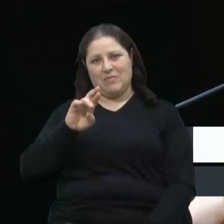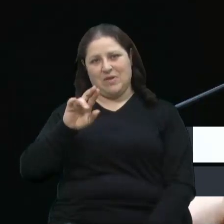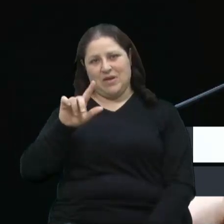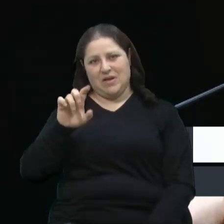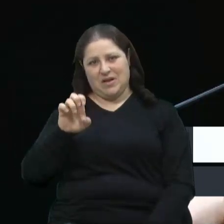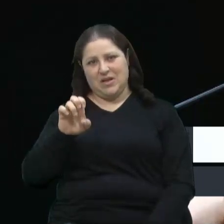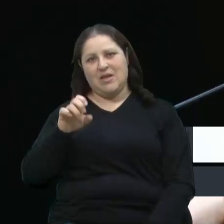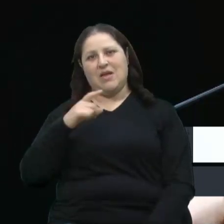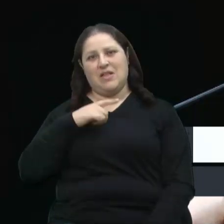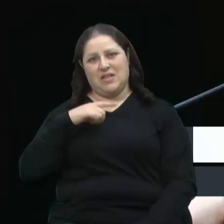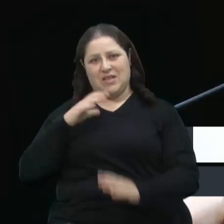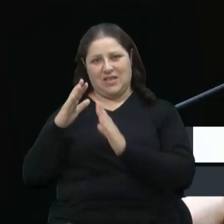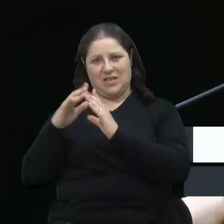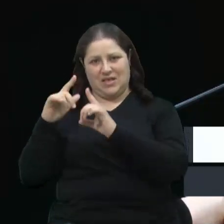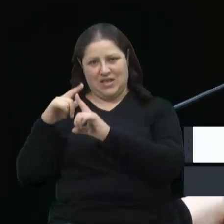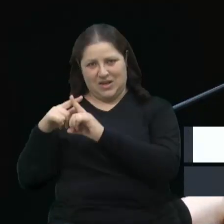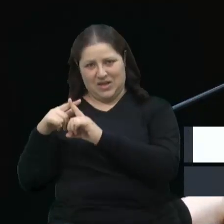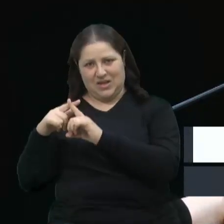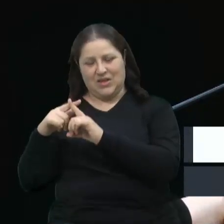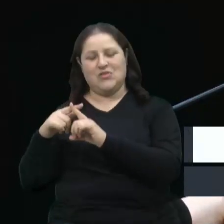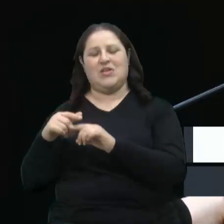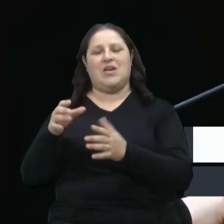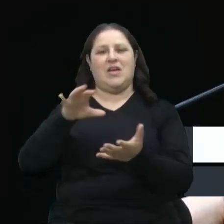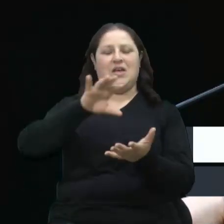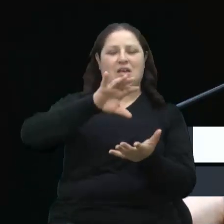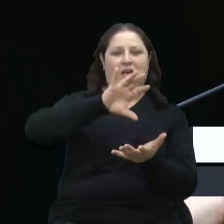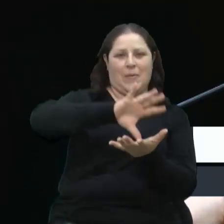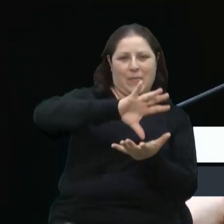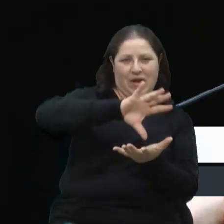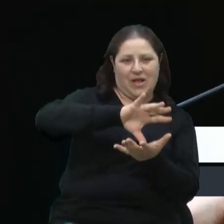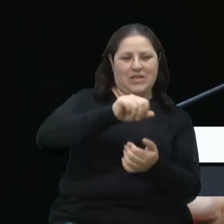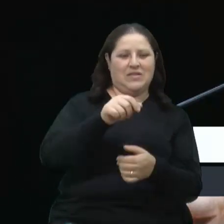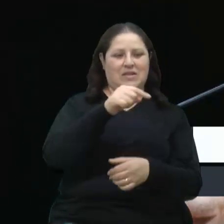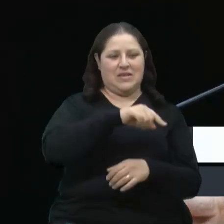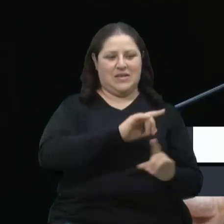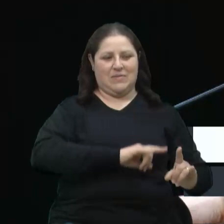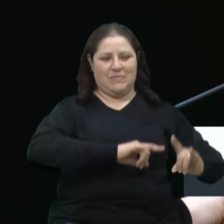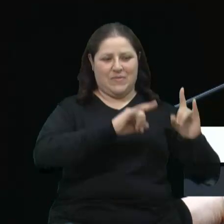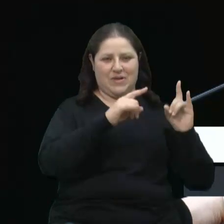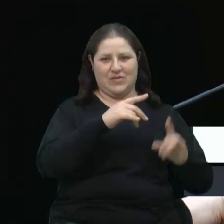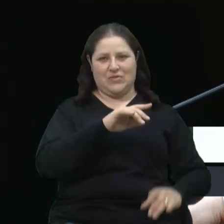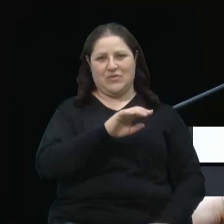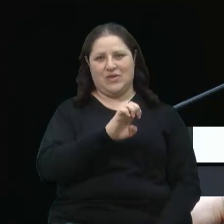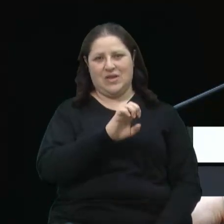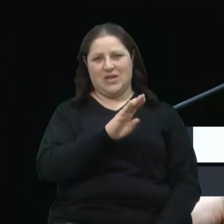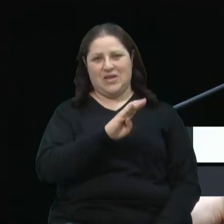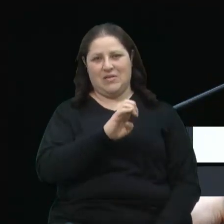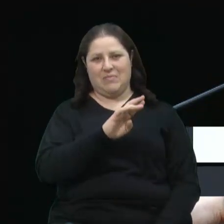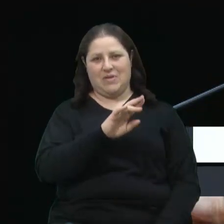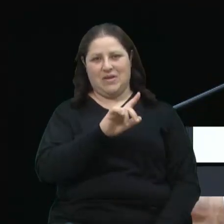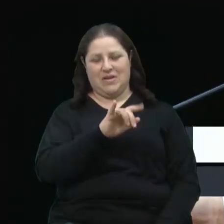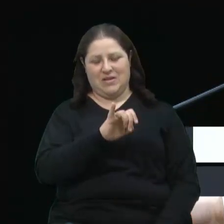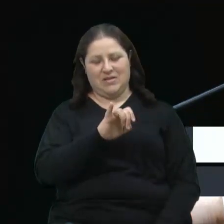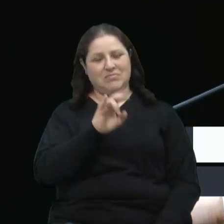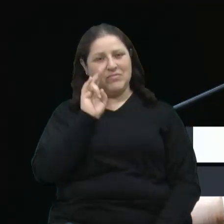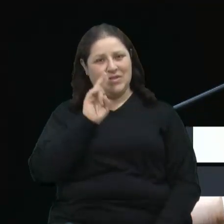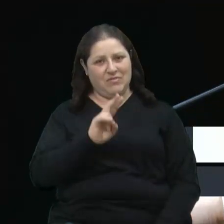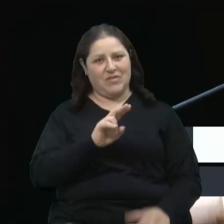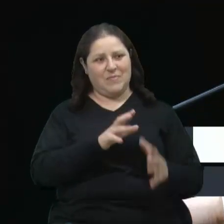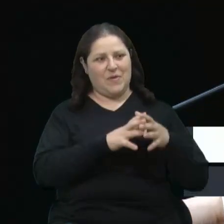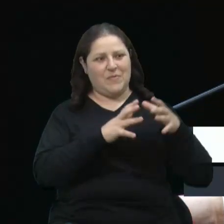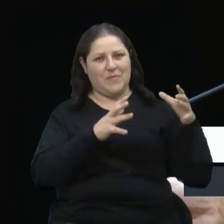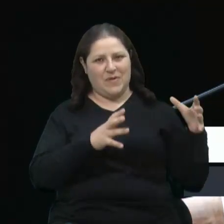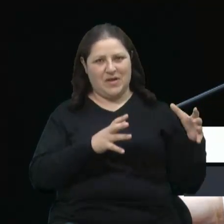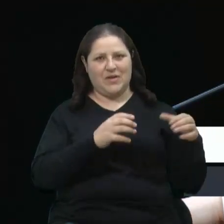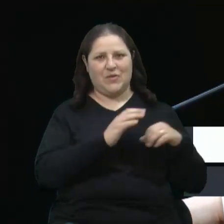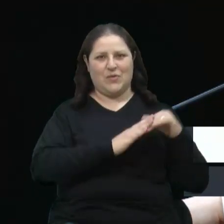igreja, a igreja matriz, a praça e o Eberly. E é interessante você ver uma edificação do tamanho do